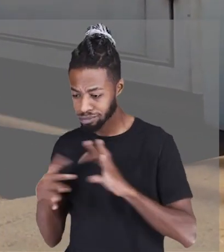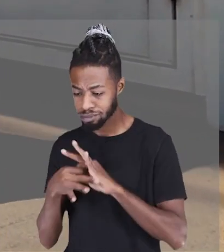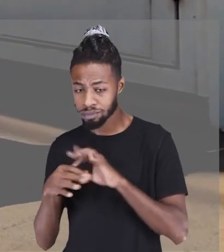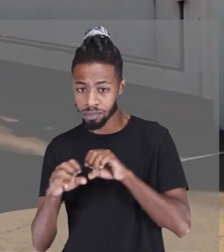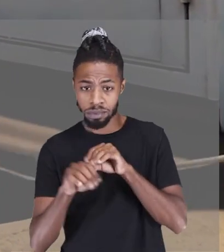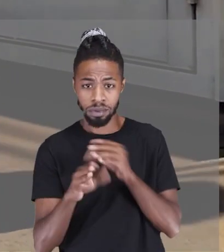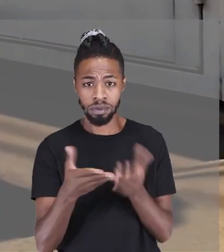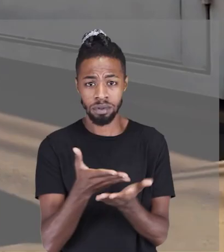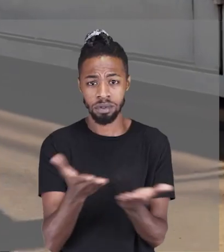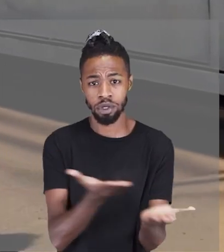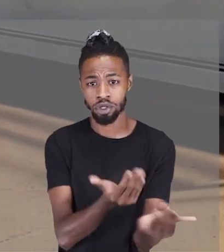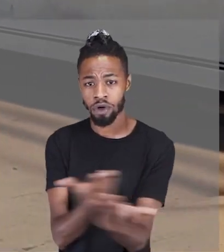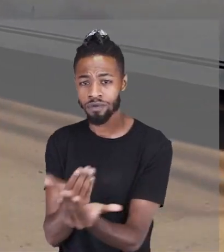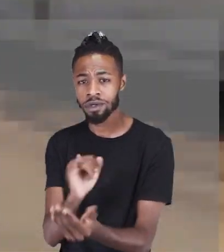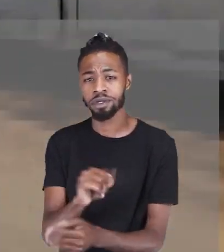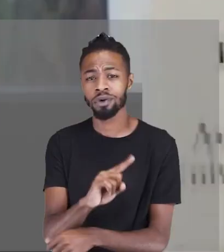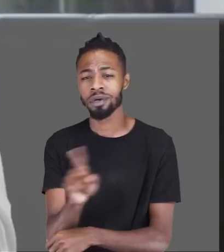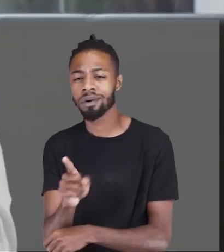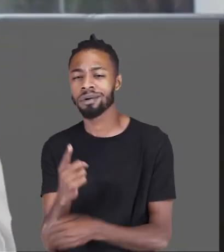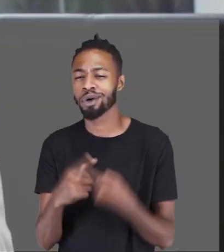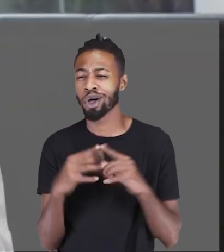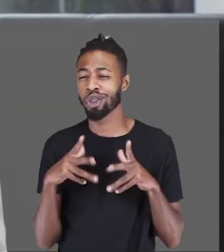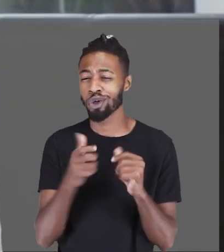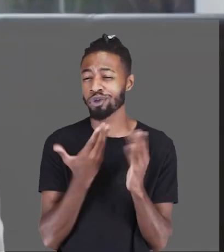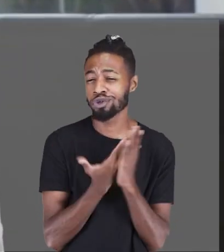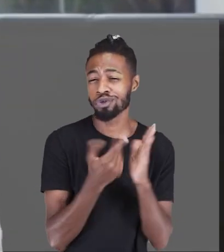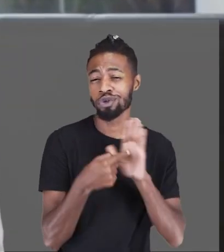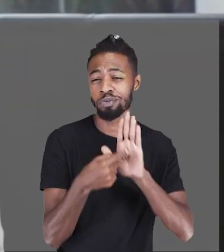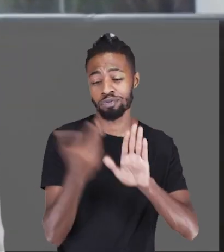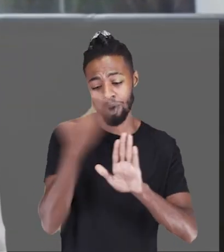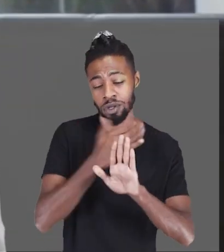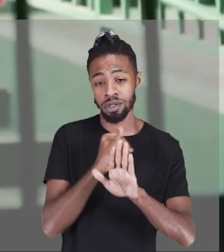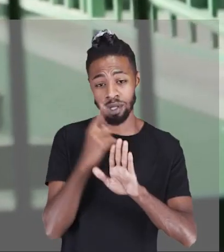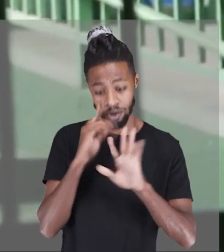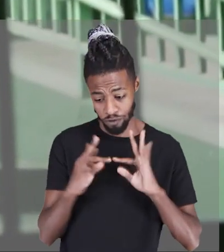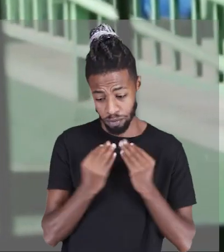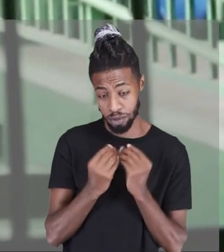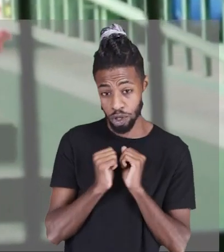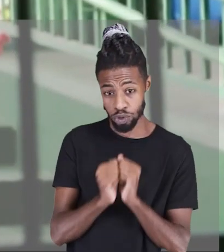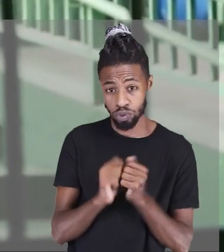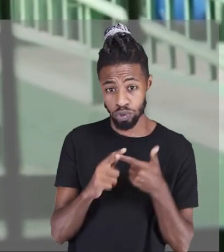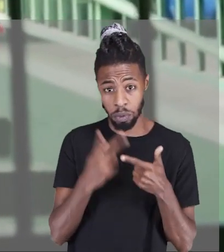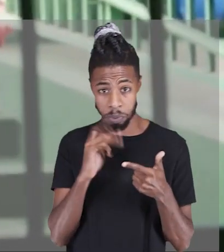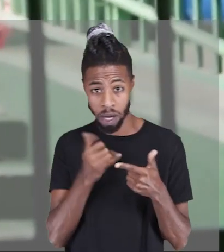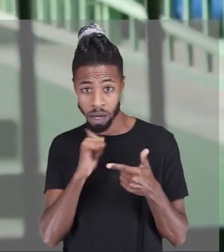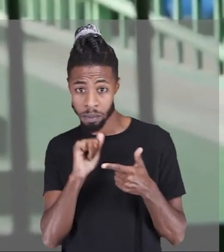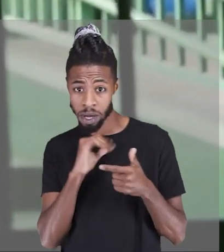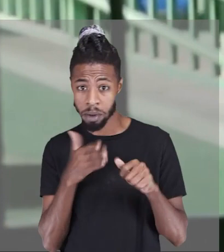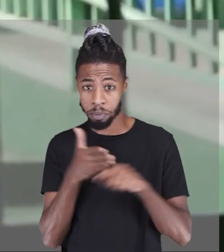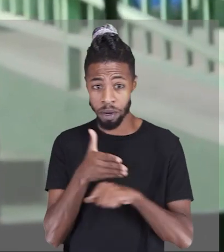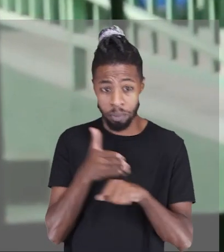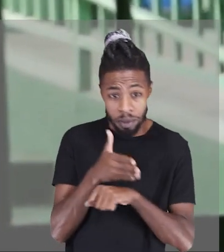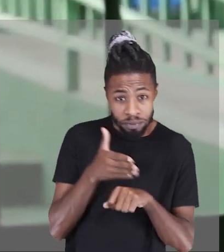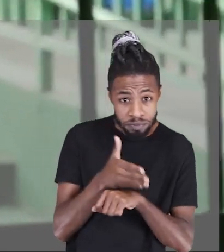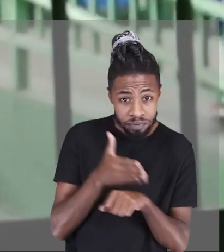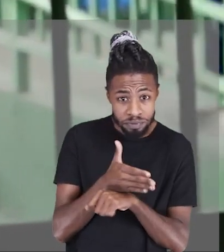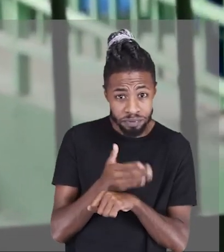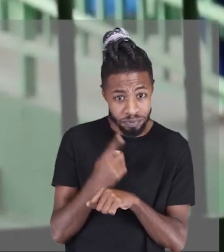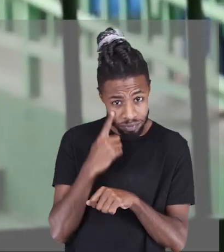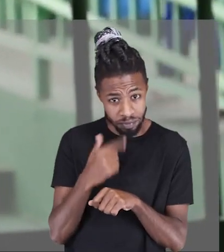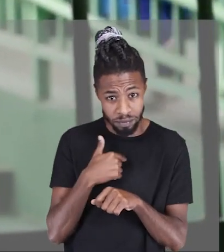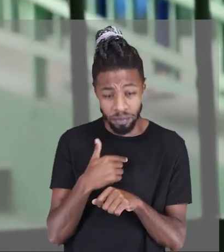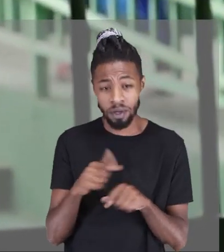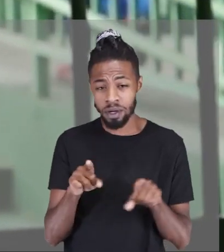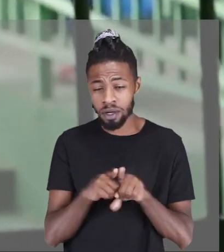relacionando para educar esses jovens? Todos os estudos mostram que quando a família se envolve, quando os pais